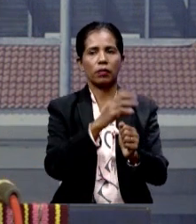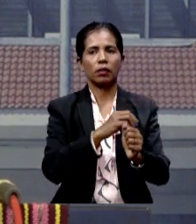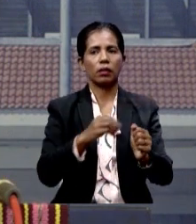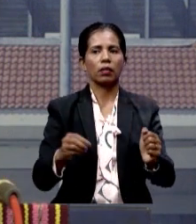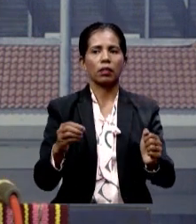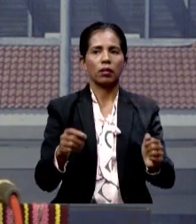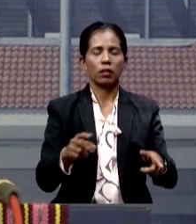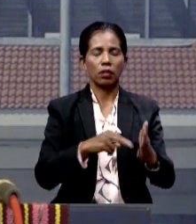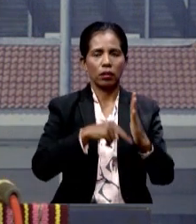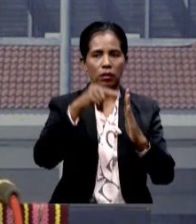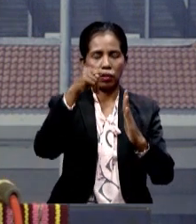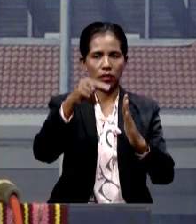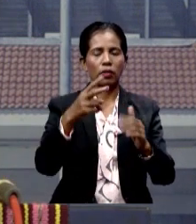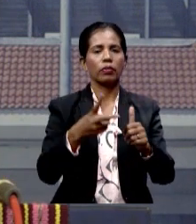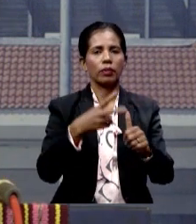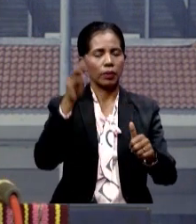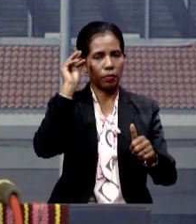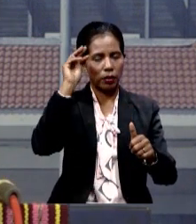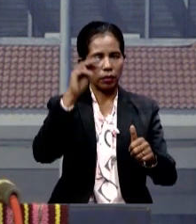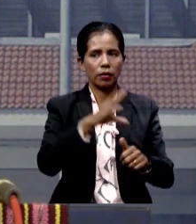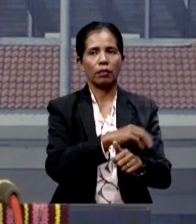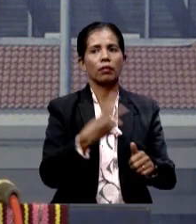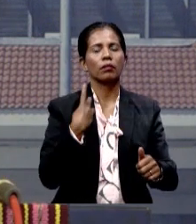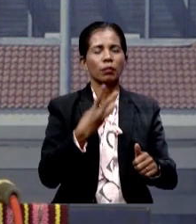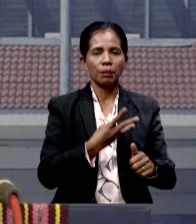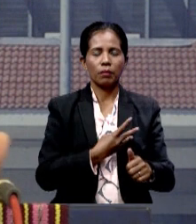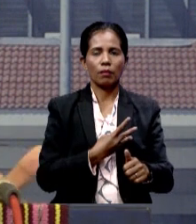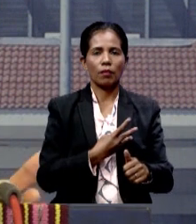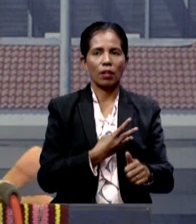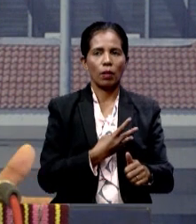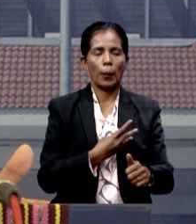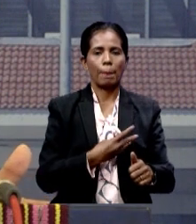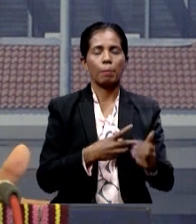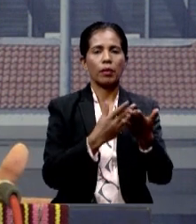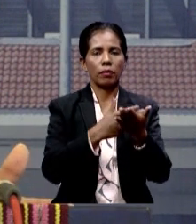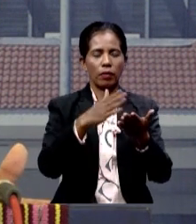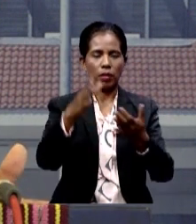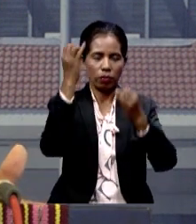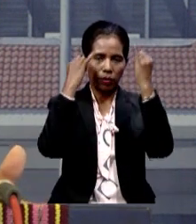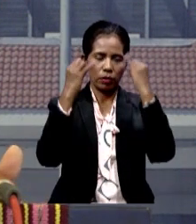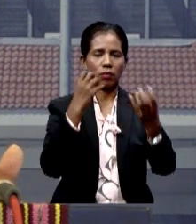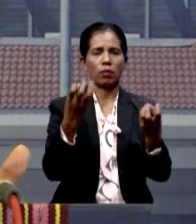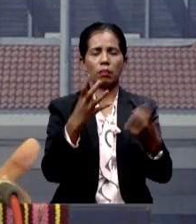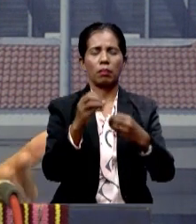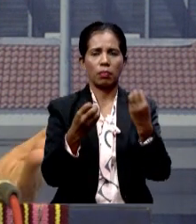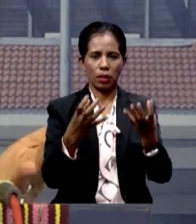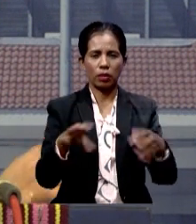entre nível vice-ministros. Hoje, a minha elabora assuntos do Bukida,